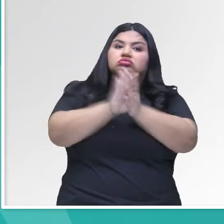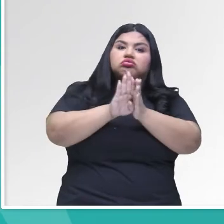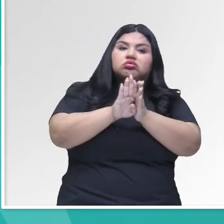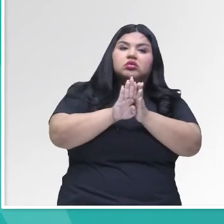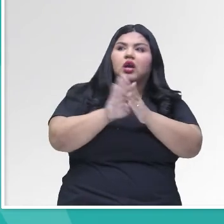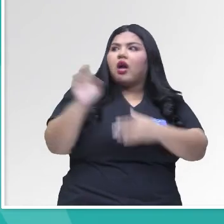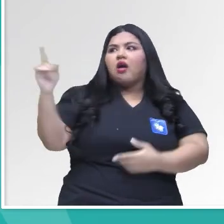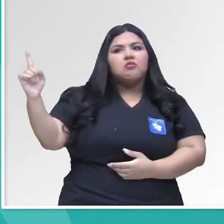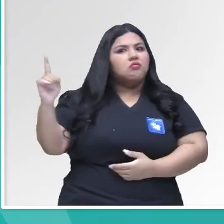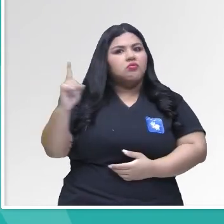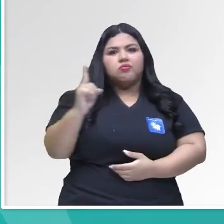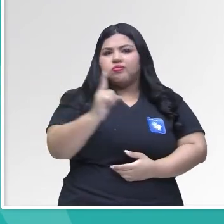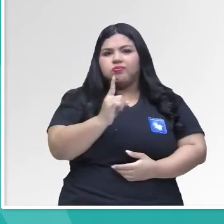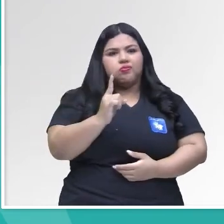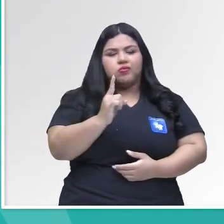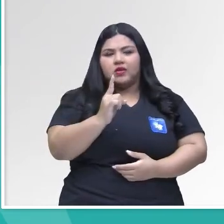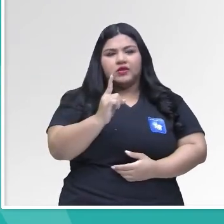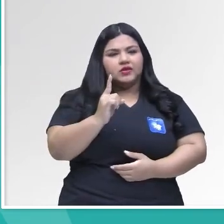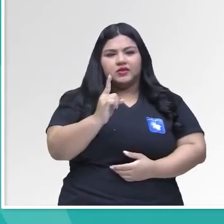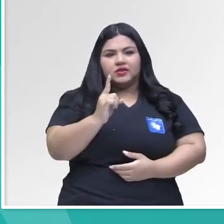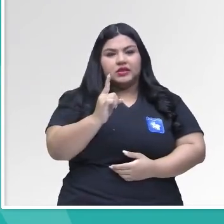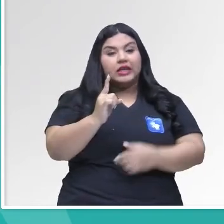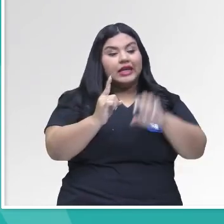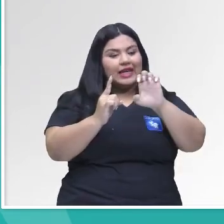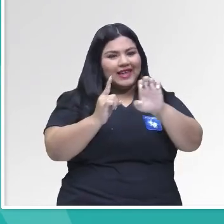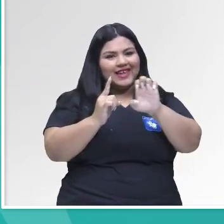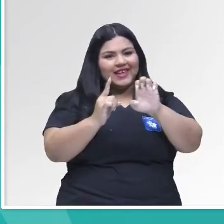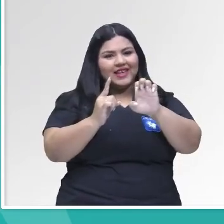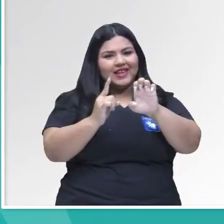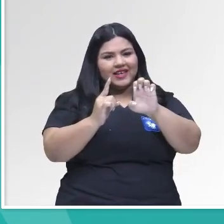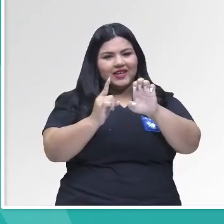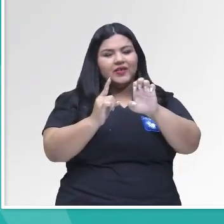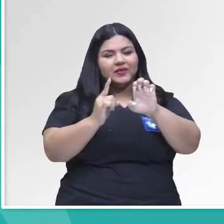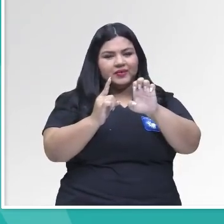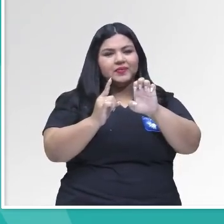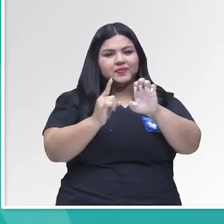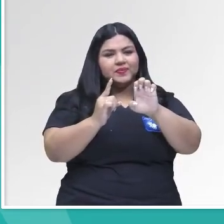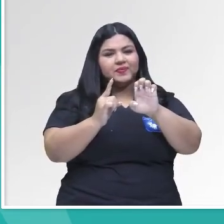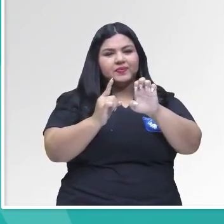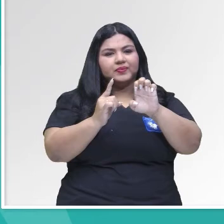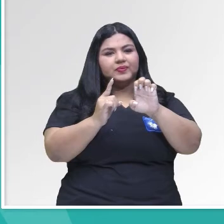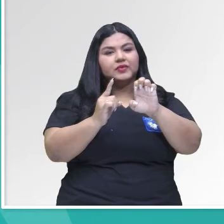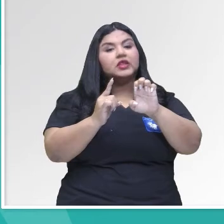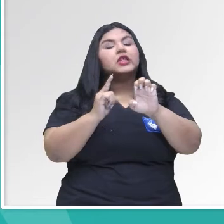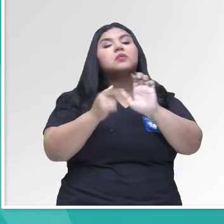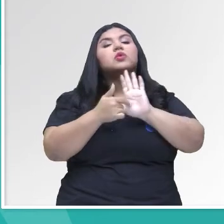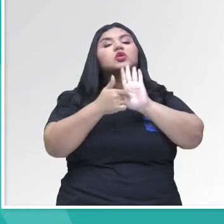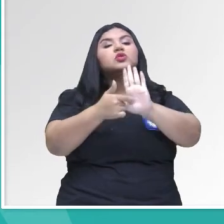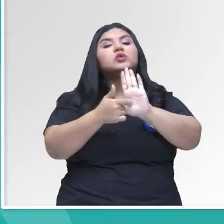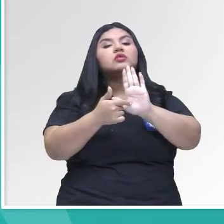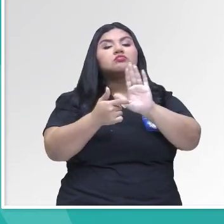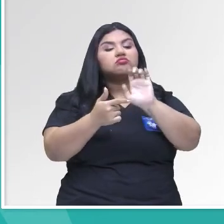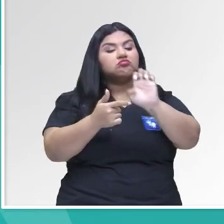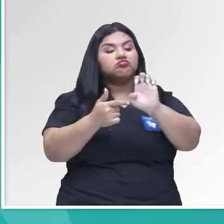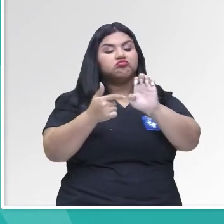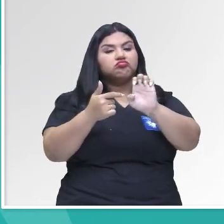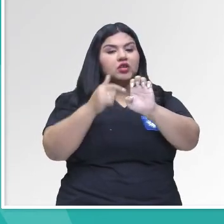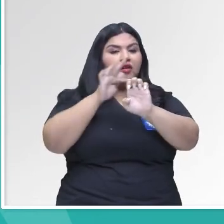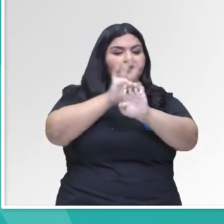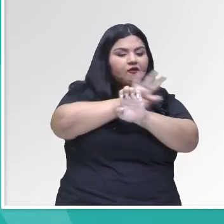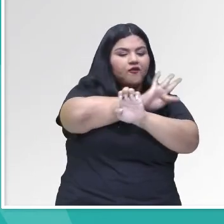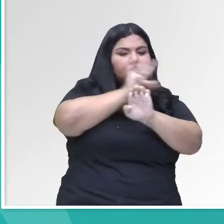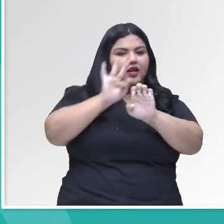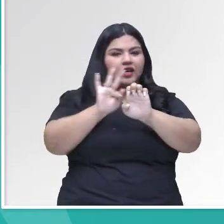Esse ézinho aí. E ele não aparecia. Esse izinho aí. Ele indica o quê? O que você acha? Eu